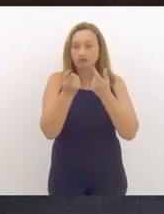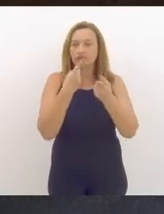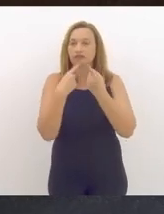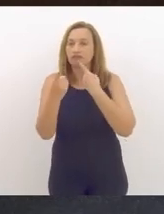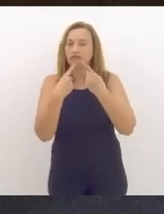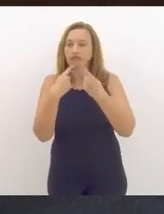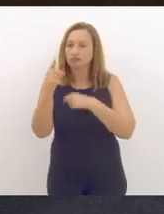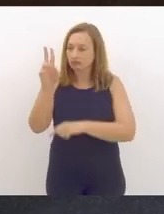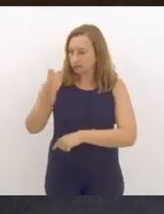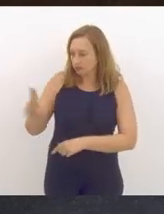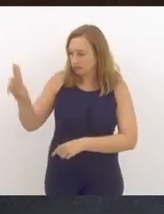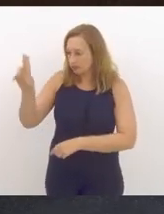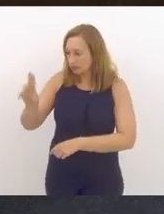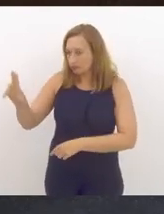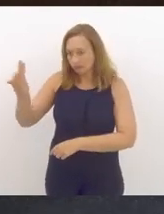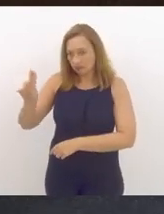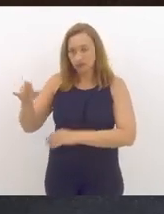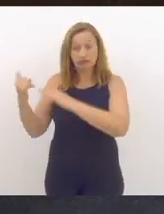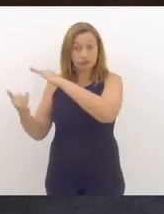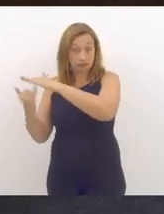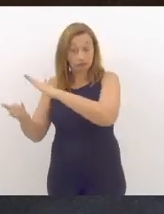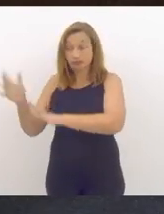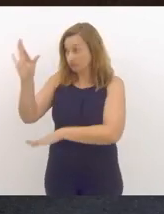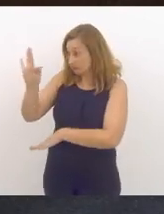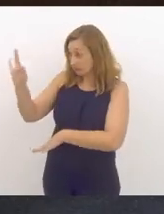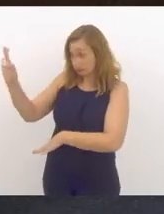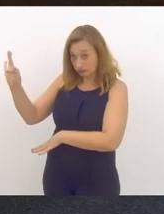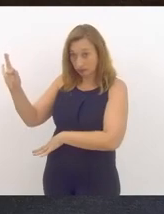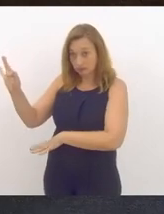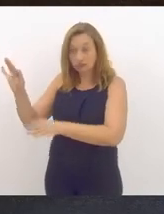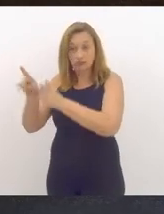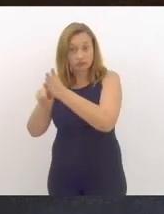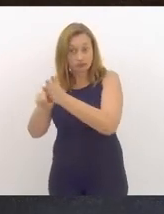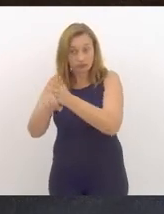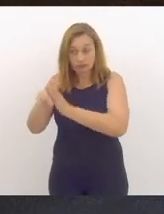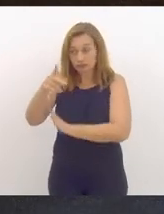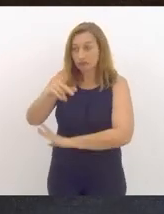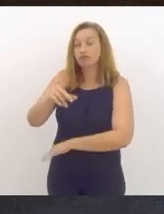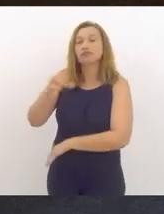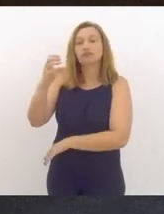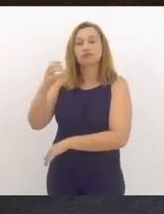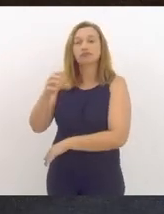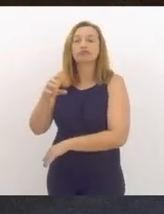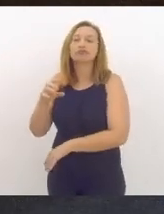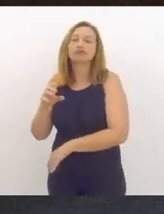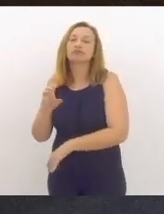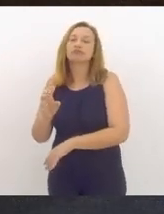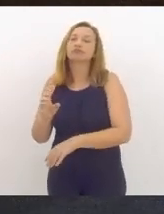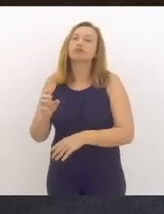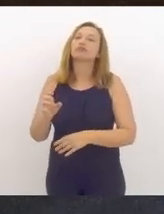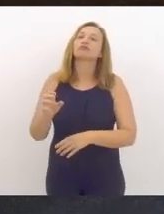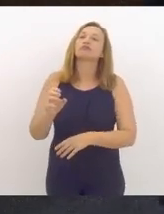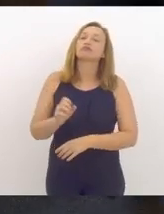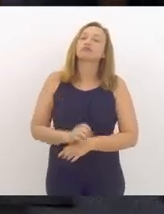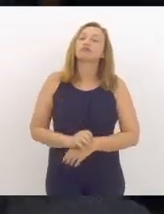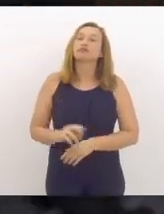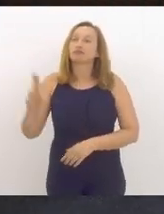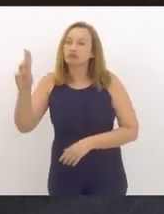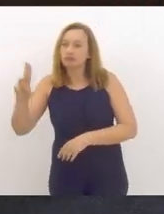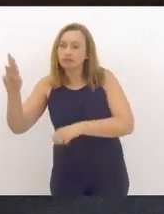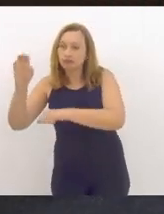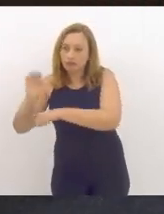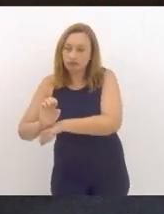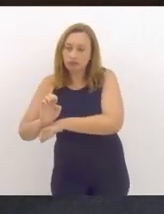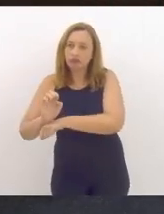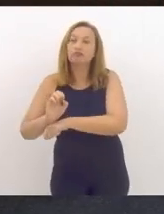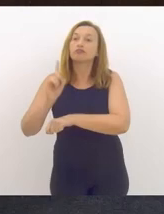nossas universidades, com os nossos institutos federais, com os nossos institutos de pesquisa, com as nossas universidades estaduais, com os nossos institutos de pesquisa estaduais também,